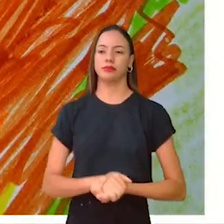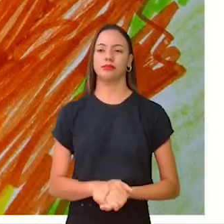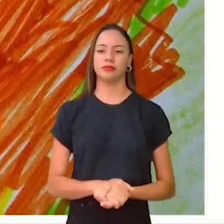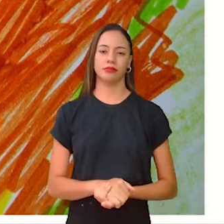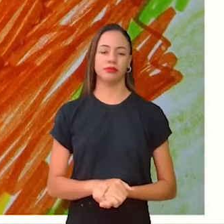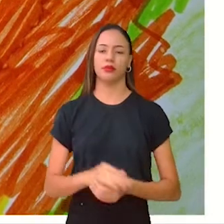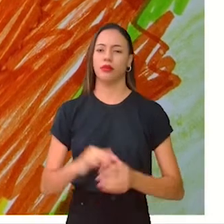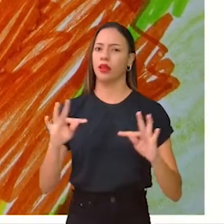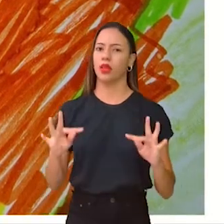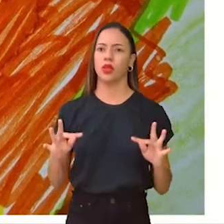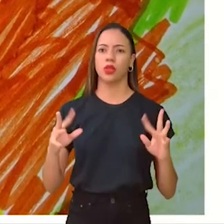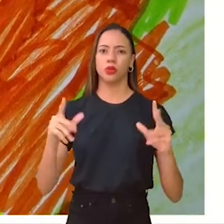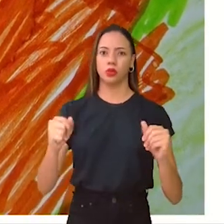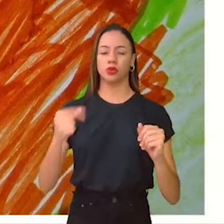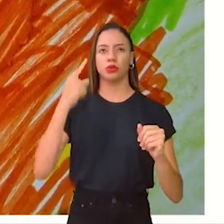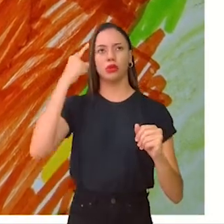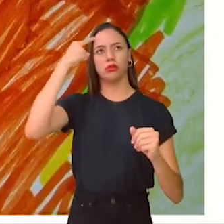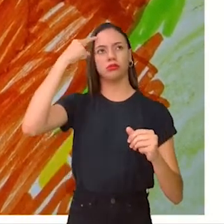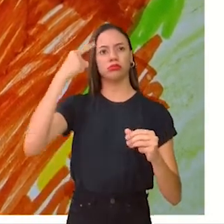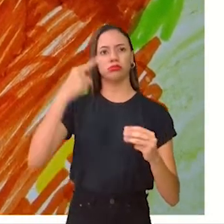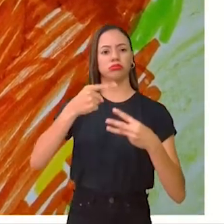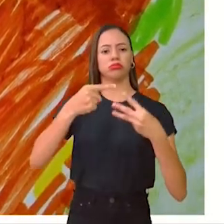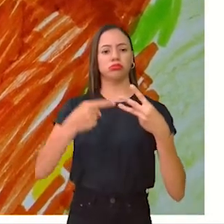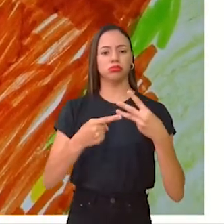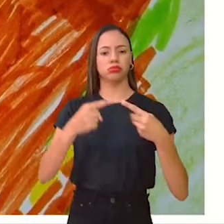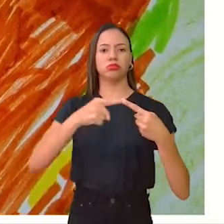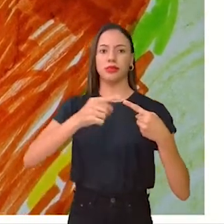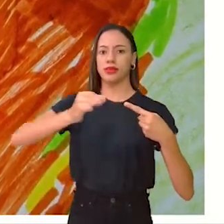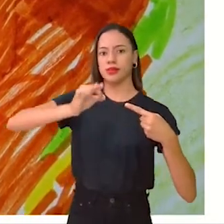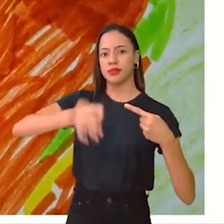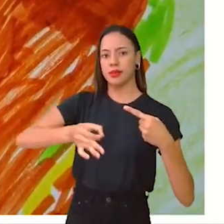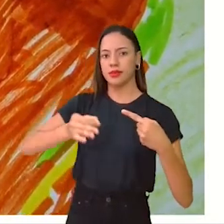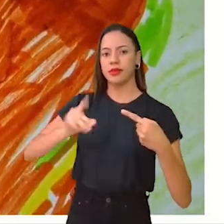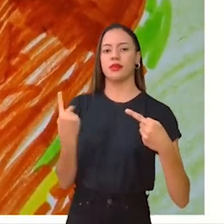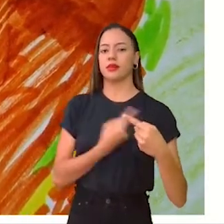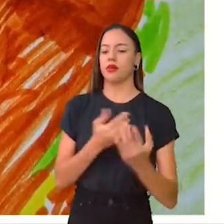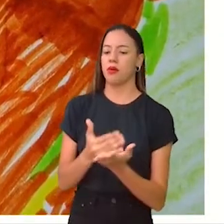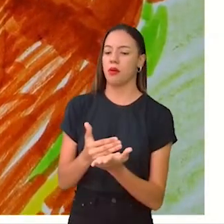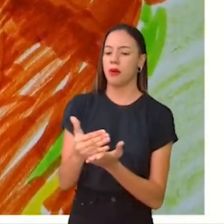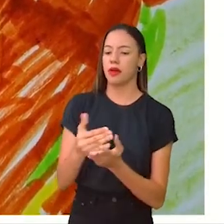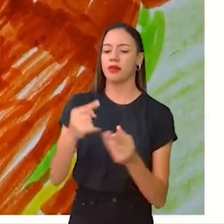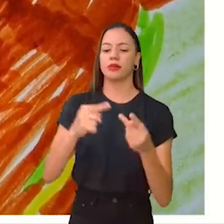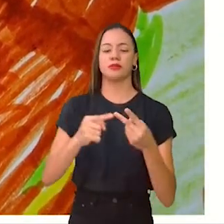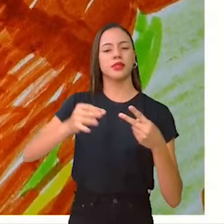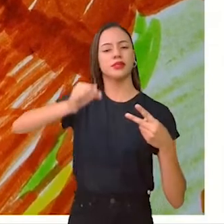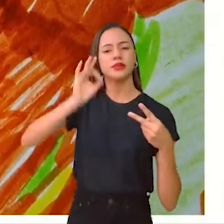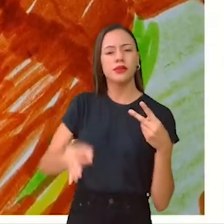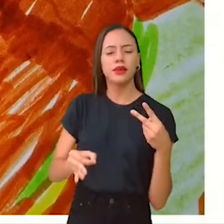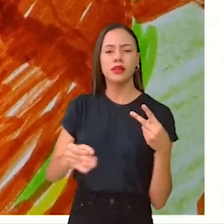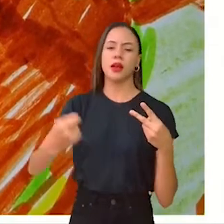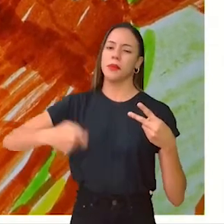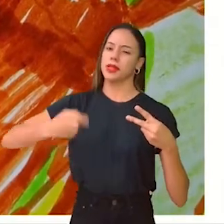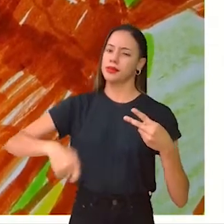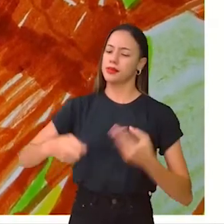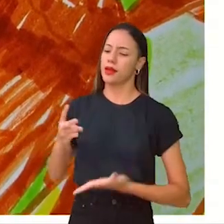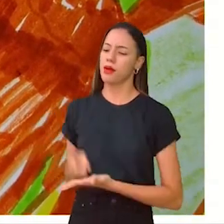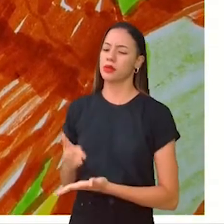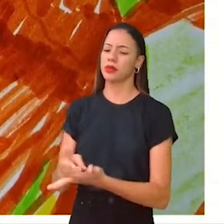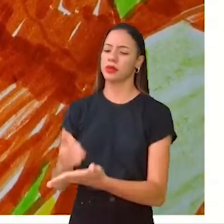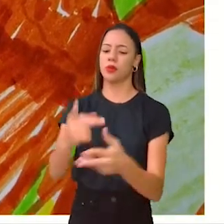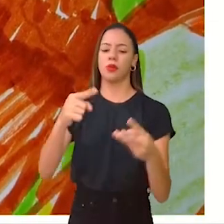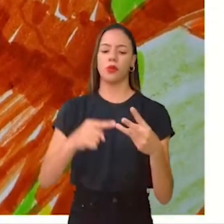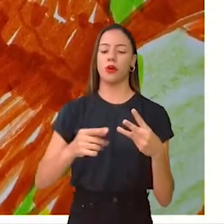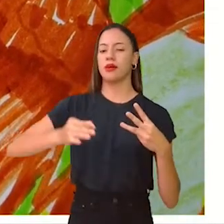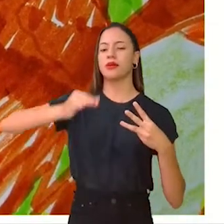tudo ficaram 3 coisas: a certeza de que estamos começando, a certeza de que é preciso continuar,